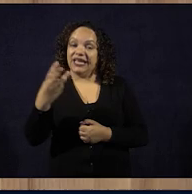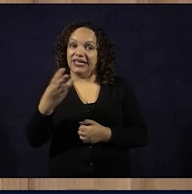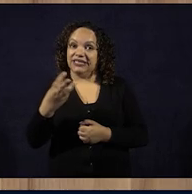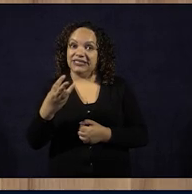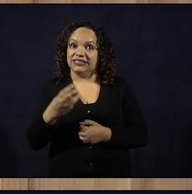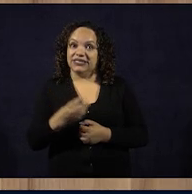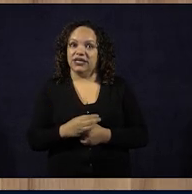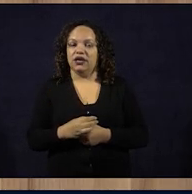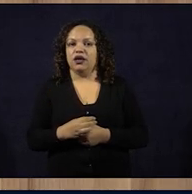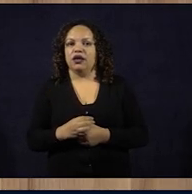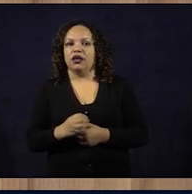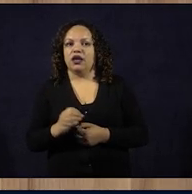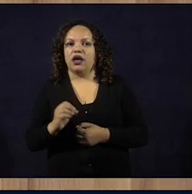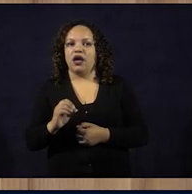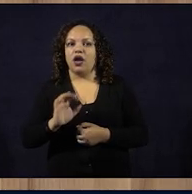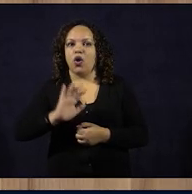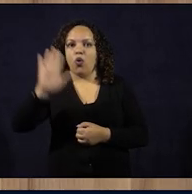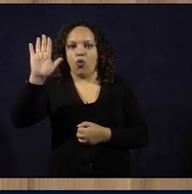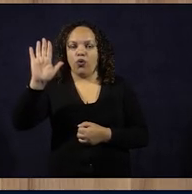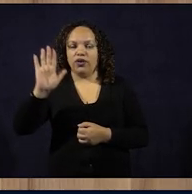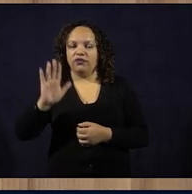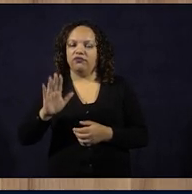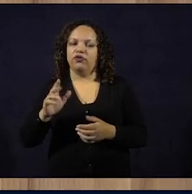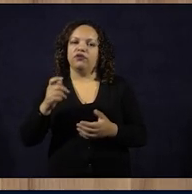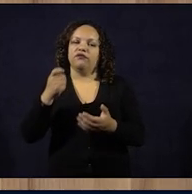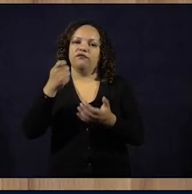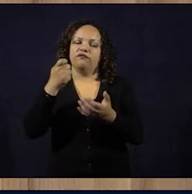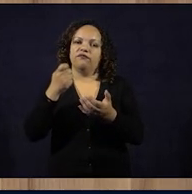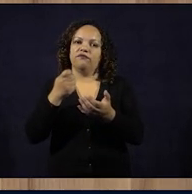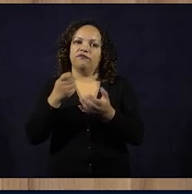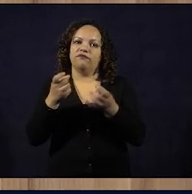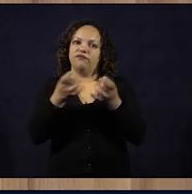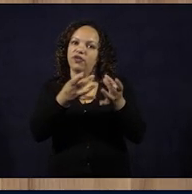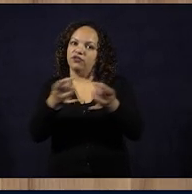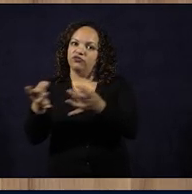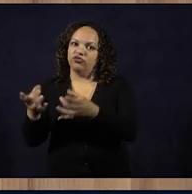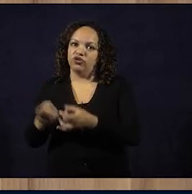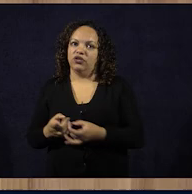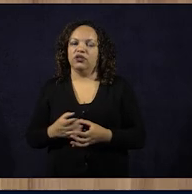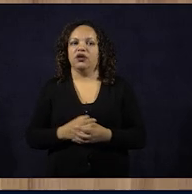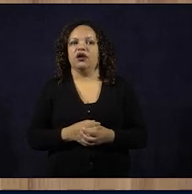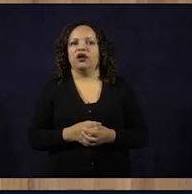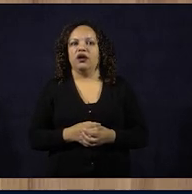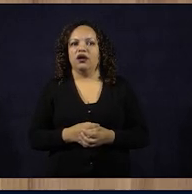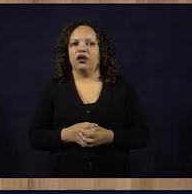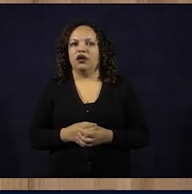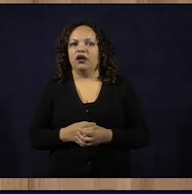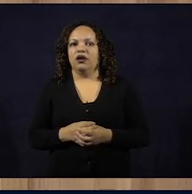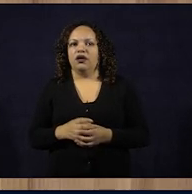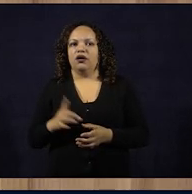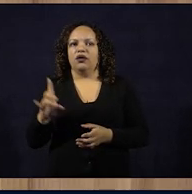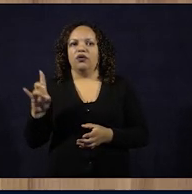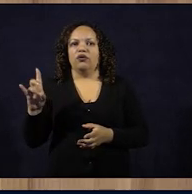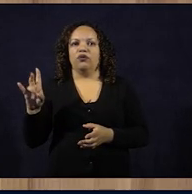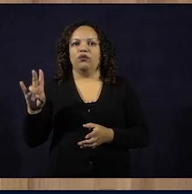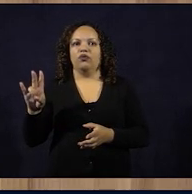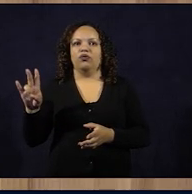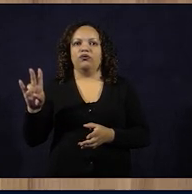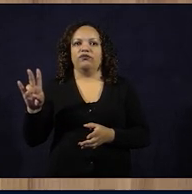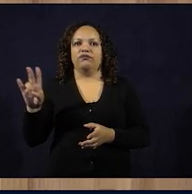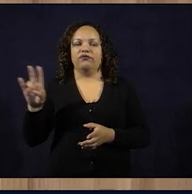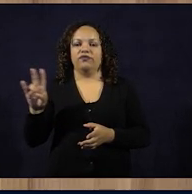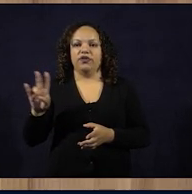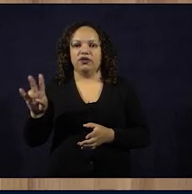uma discussão muito grande quando a oi foi vendida para Claro Vivi Tim eu fui para dentro desse dessa discussão e